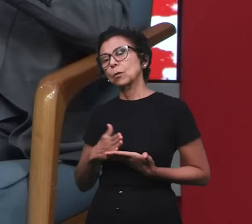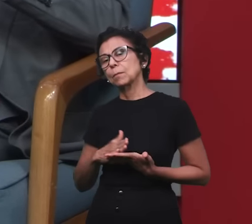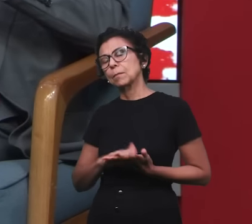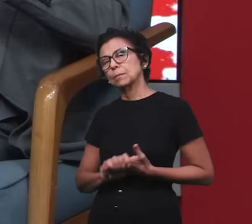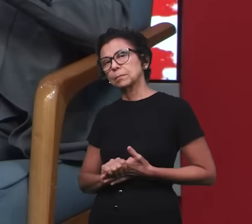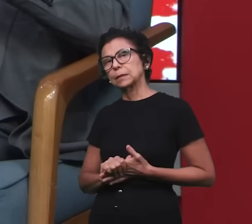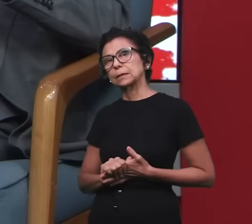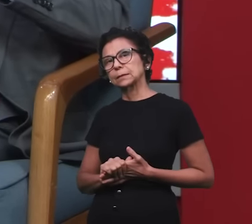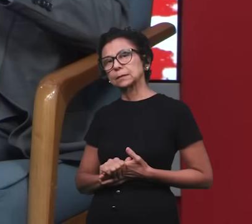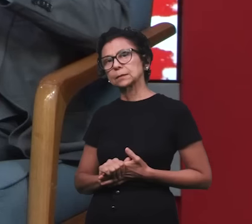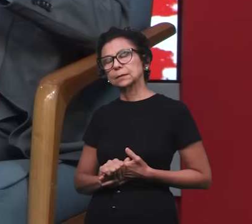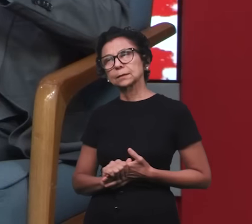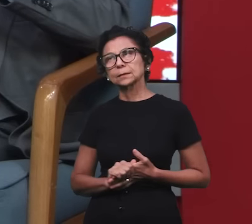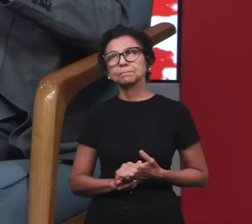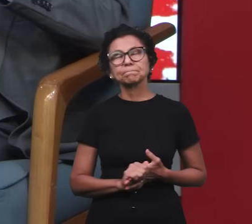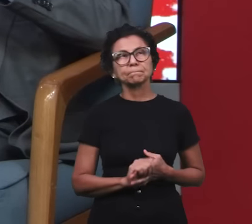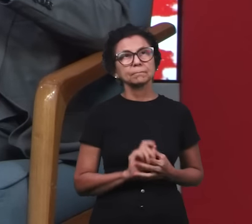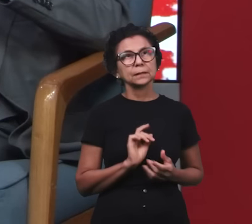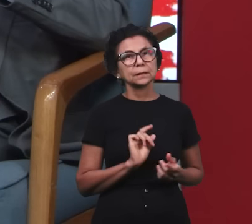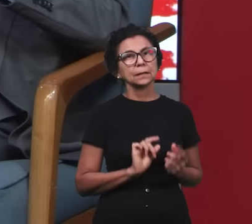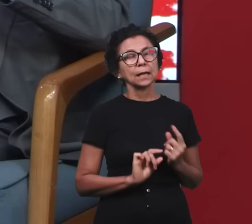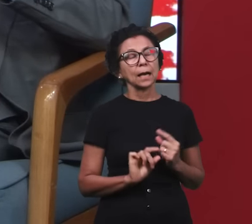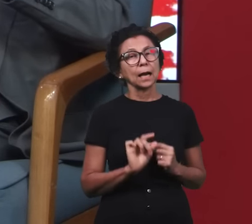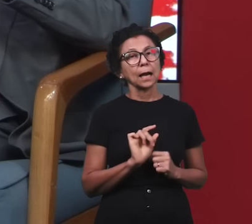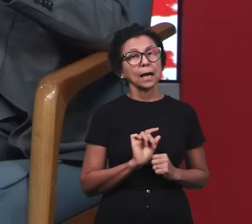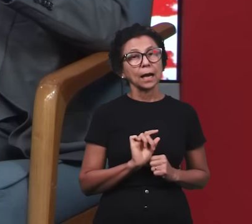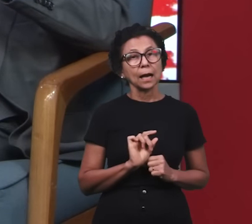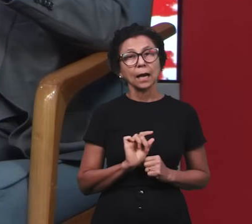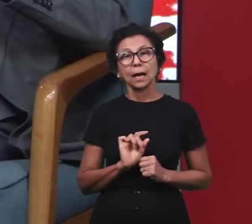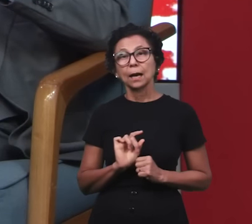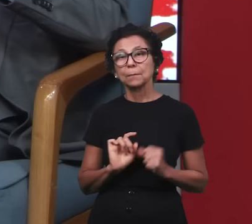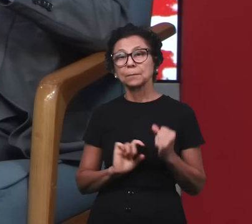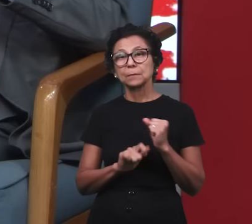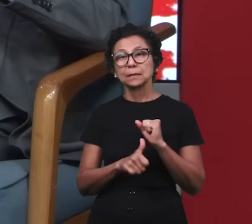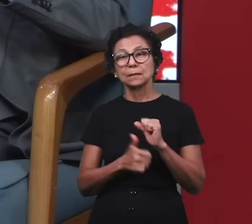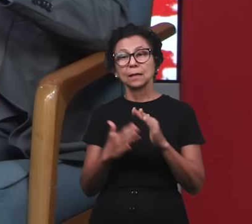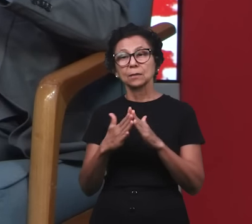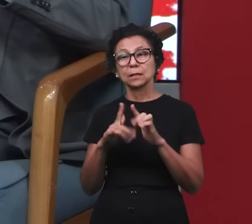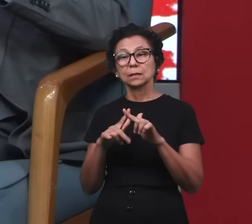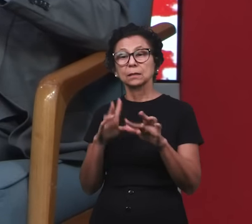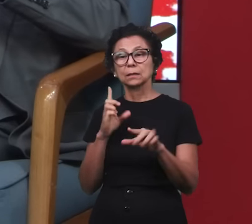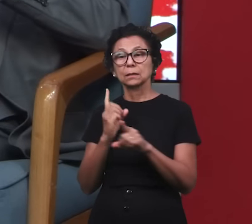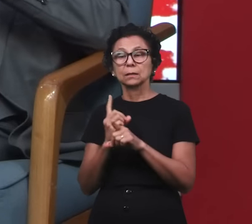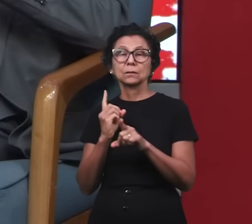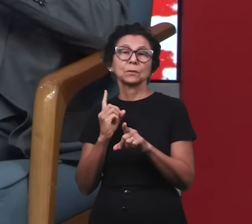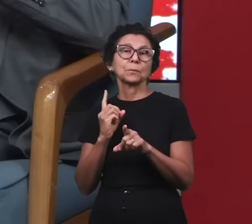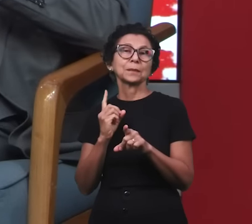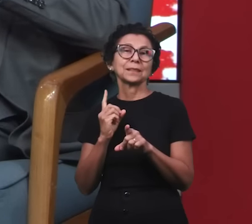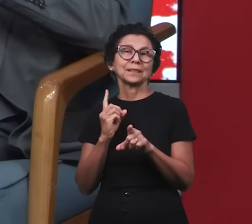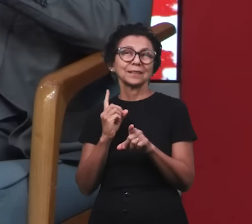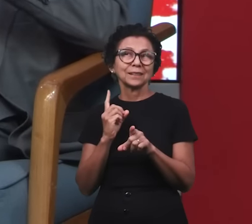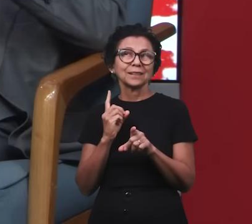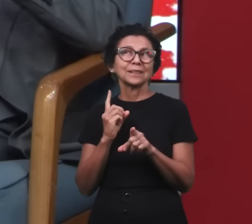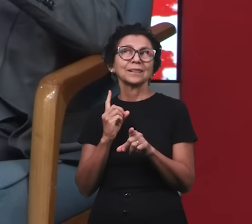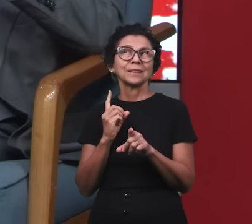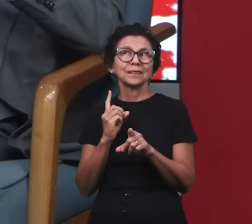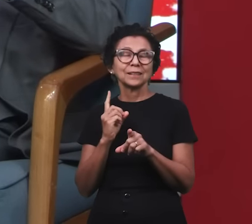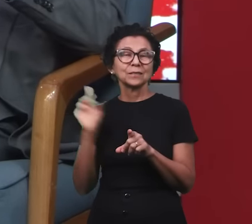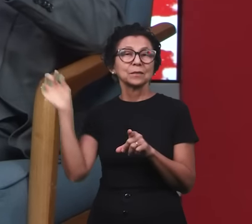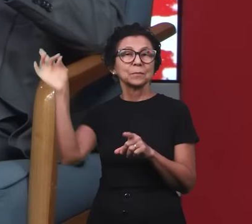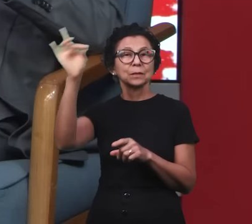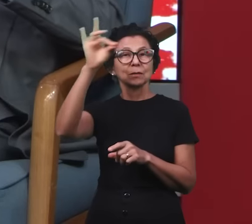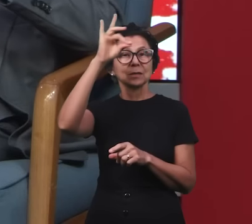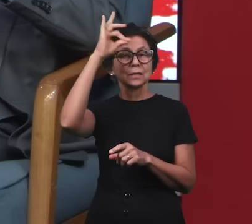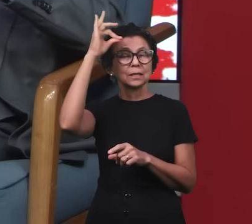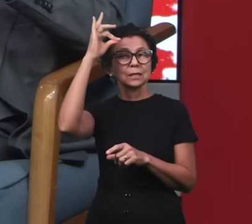penetrar dentro dos mistérios da igreja e o Espírito Santo começa a mostrar